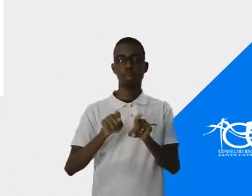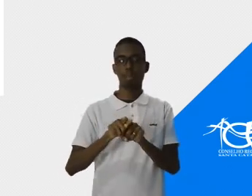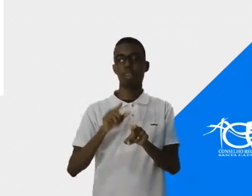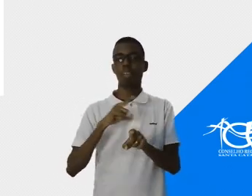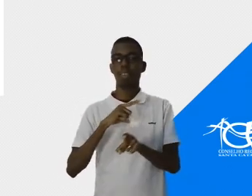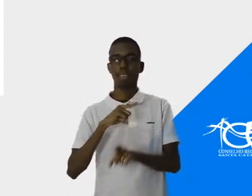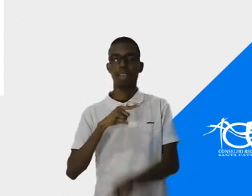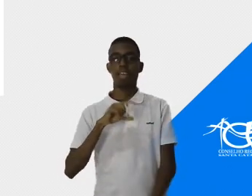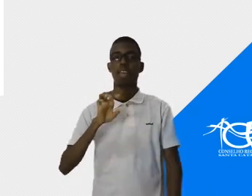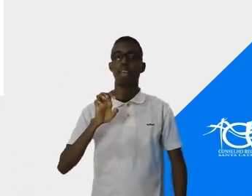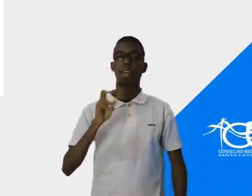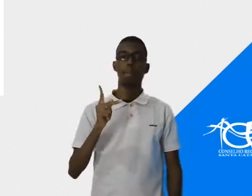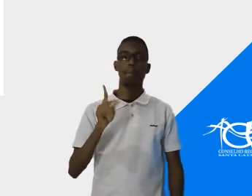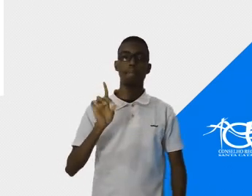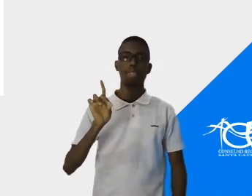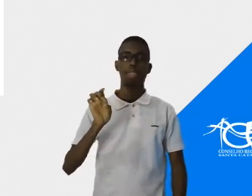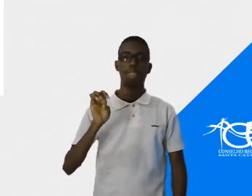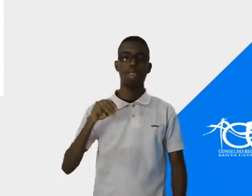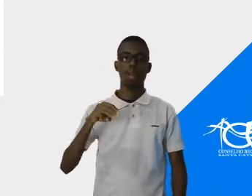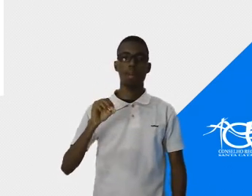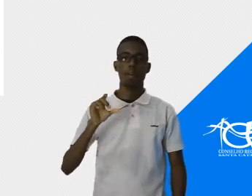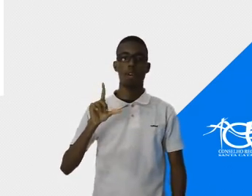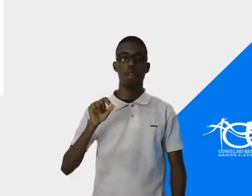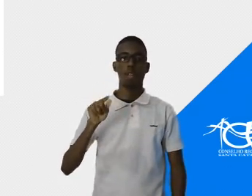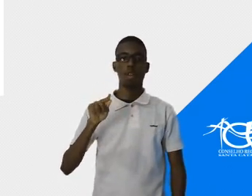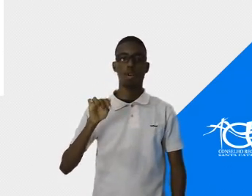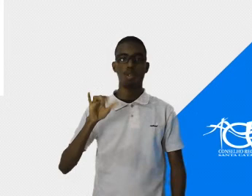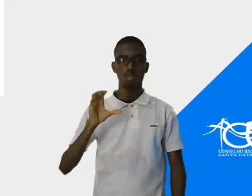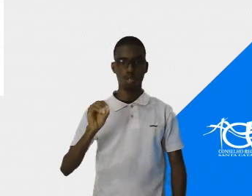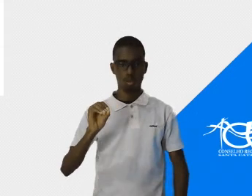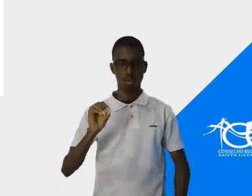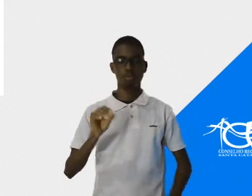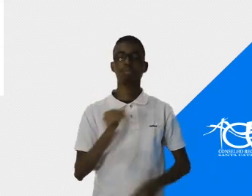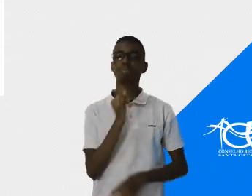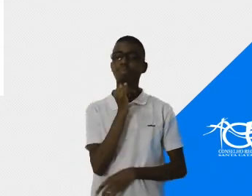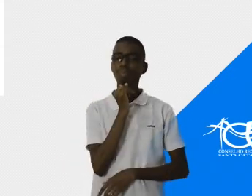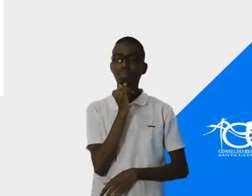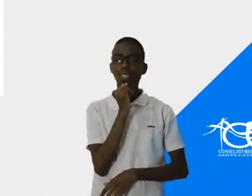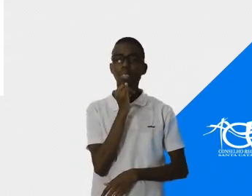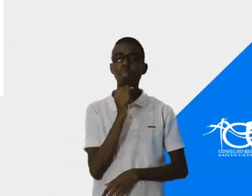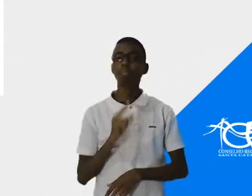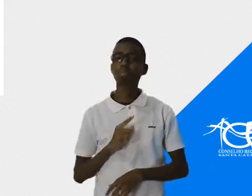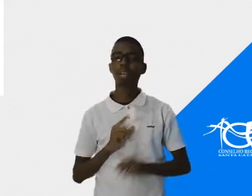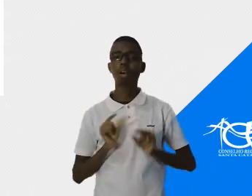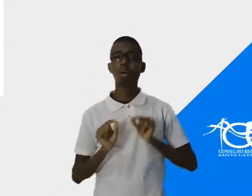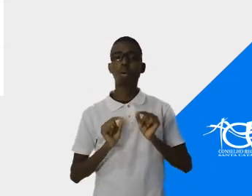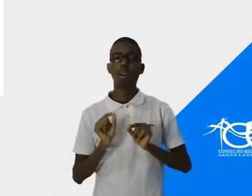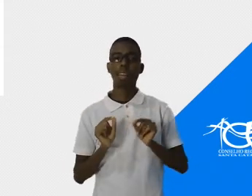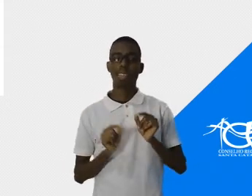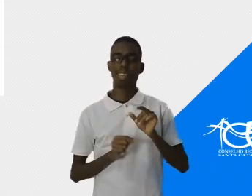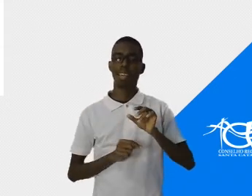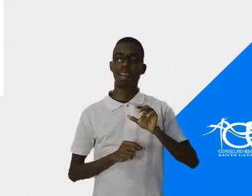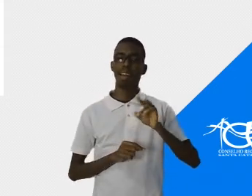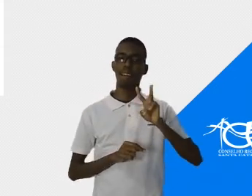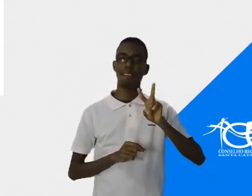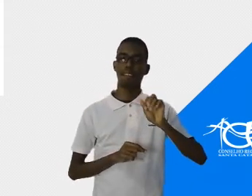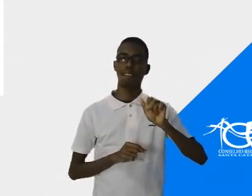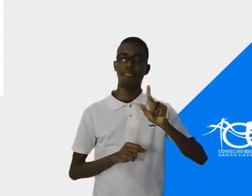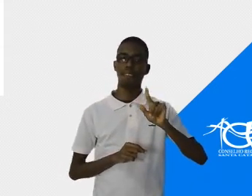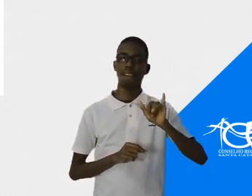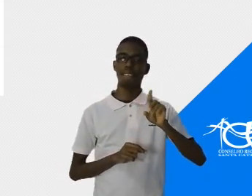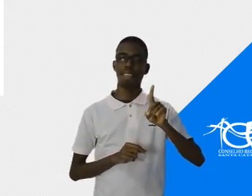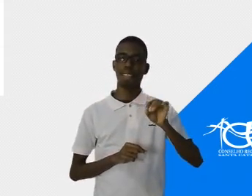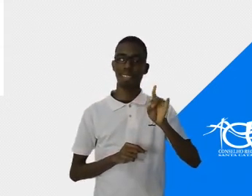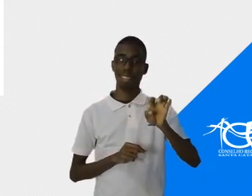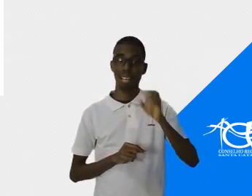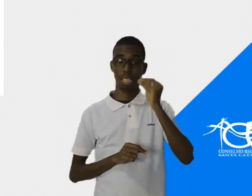Um exemplo que a gente poderia dar dessa diferença entre a validade dos testes e a capacidade preditiva deles, por exemplo, vamos imaginar